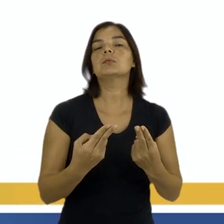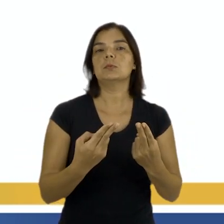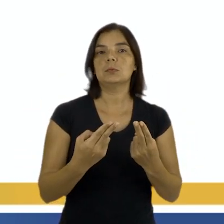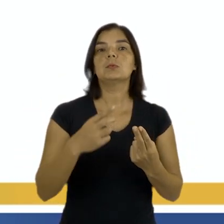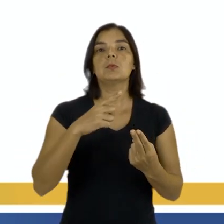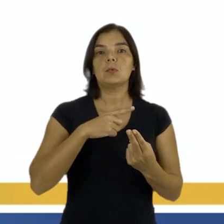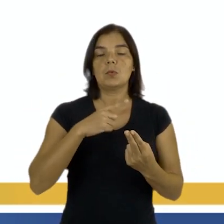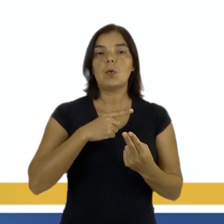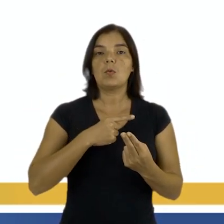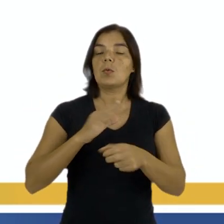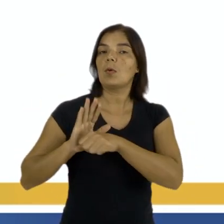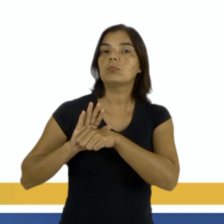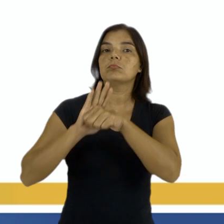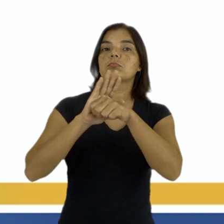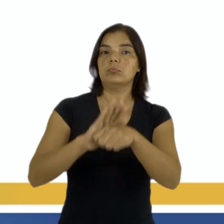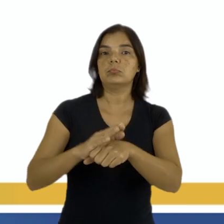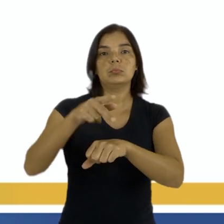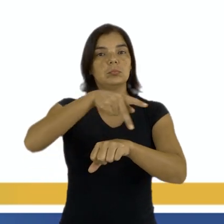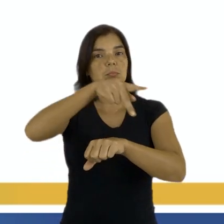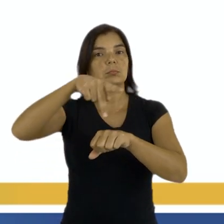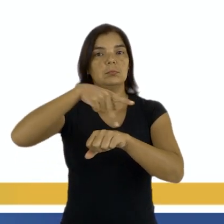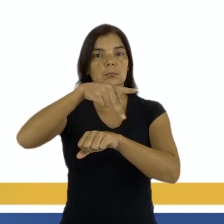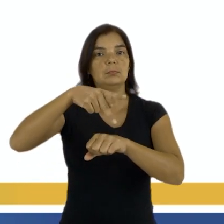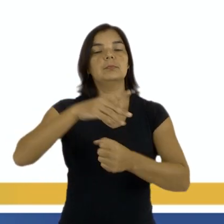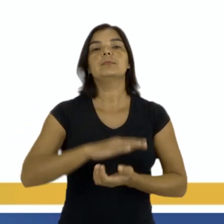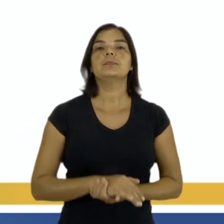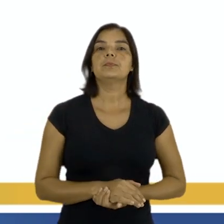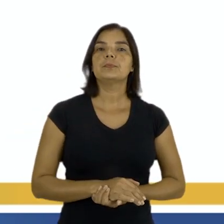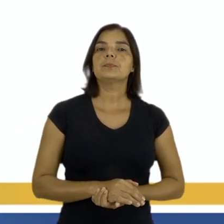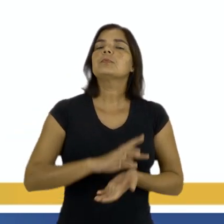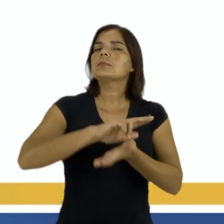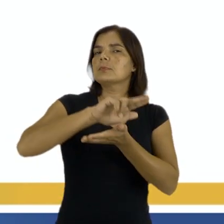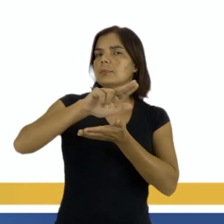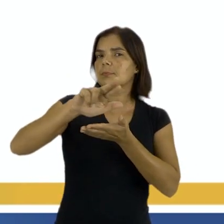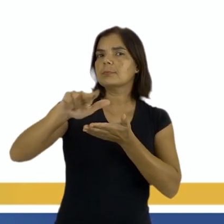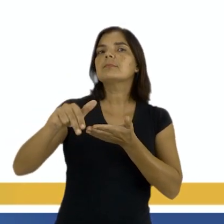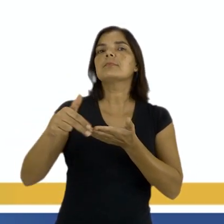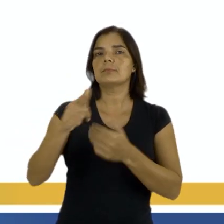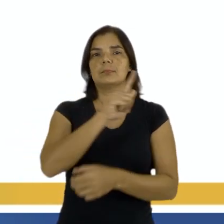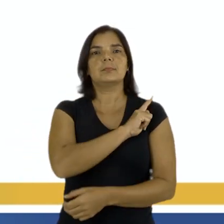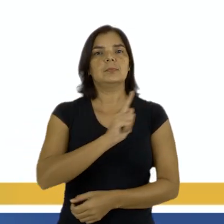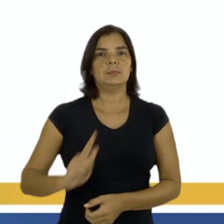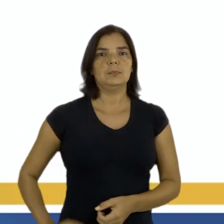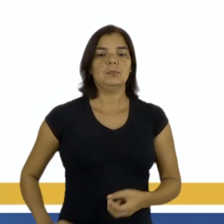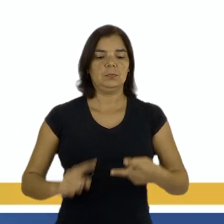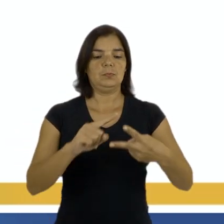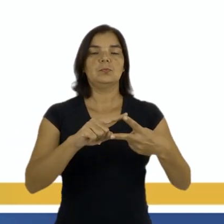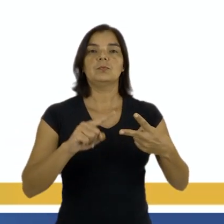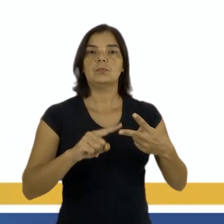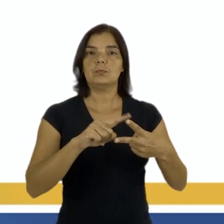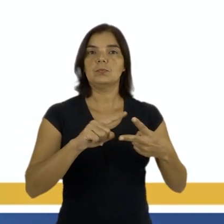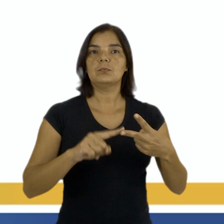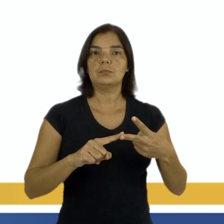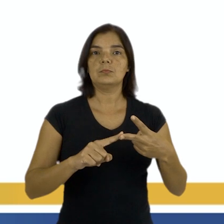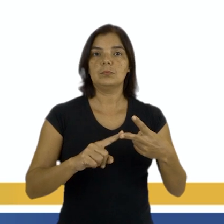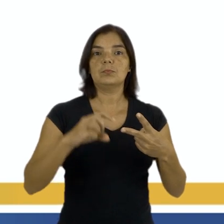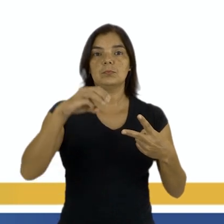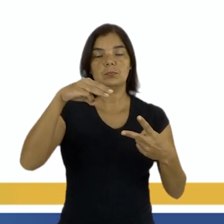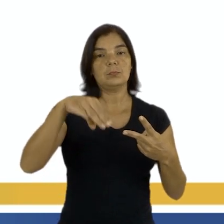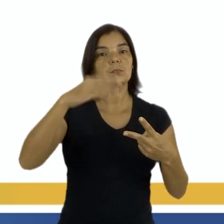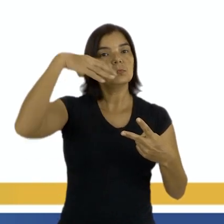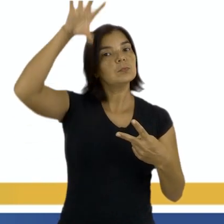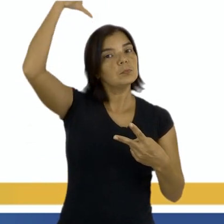que é conduzir o destino do país. Bom, existem várias formas de governo. Duas delas, por exemplo, são a monarquia e a